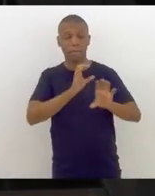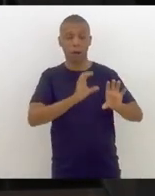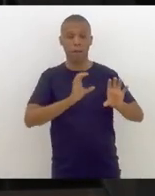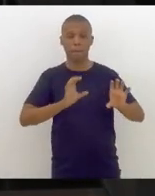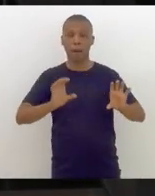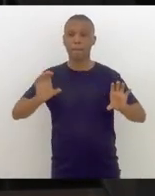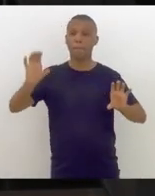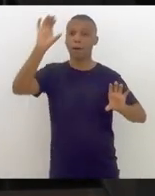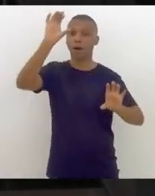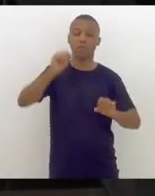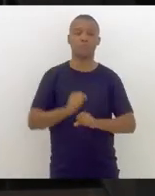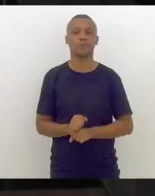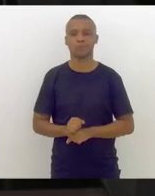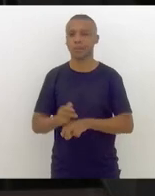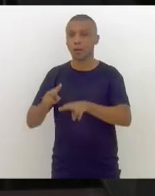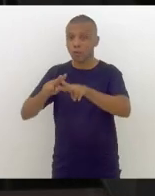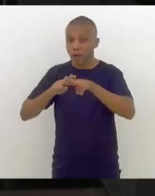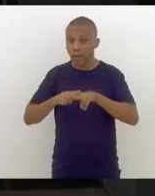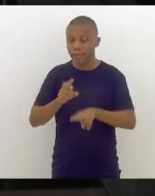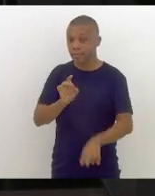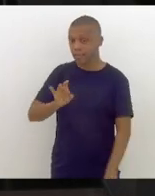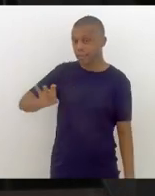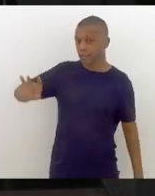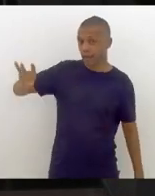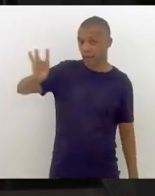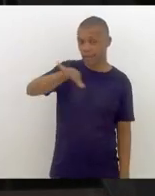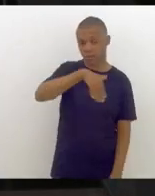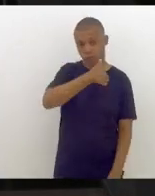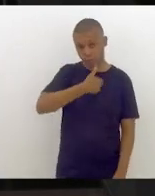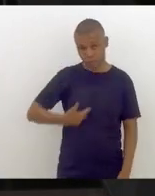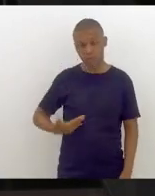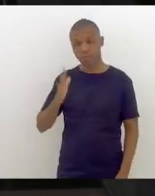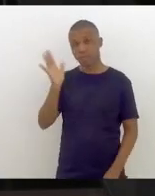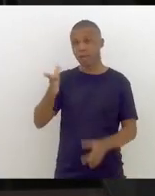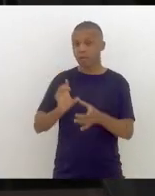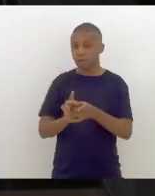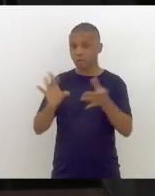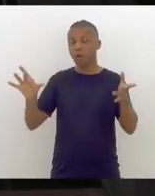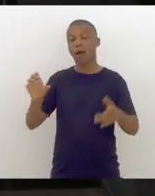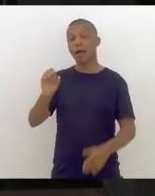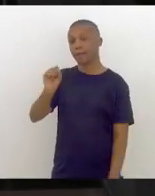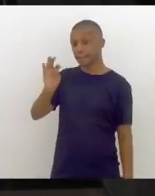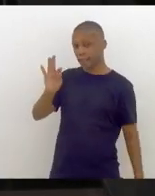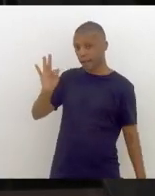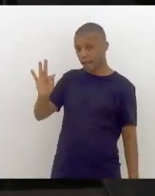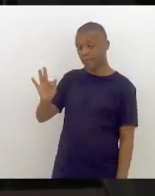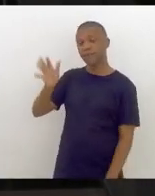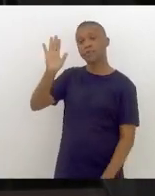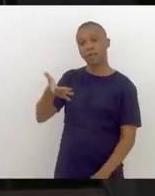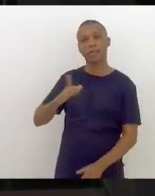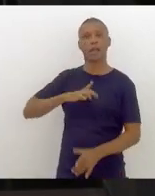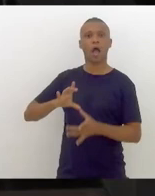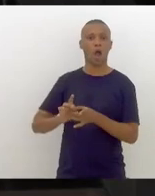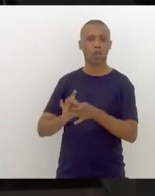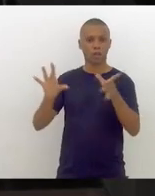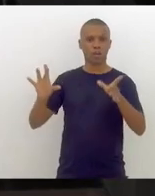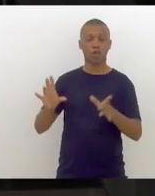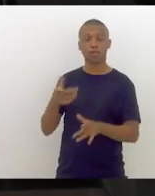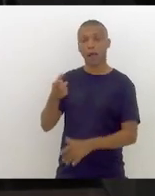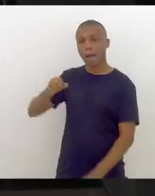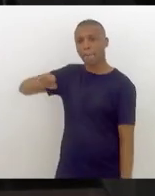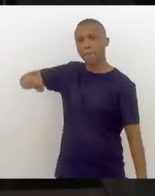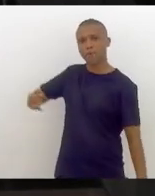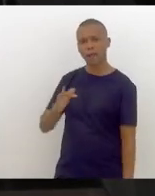visto que os governadores já estão autorizados pelo Supremo Tribunal Federal a usar as